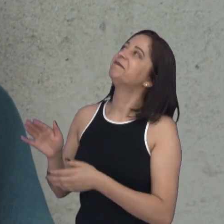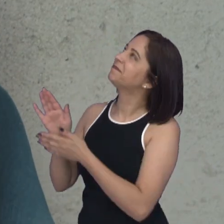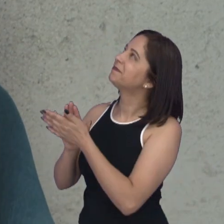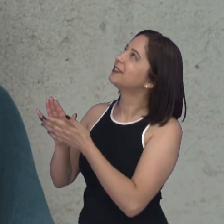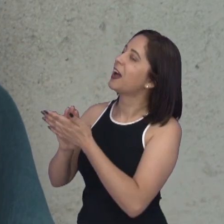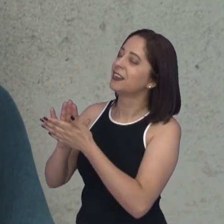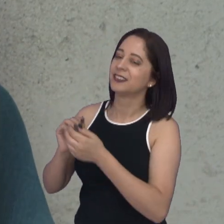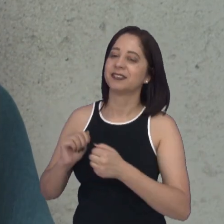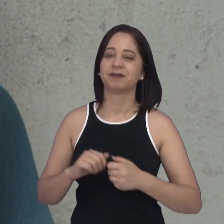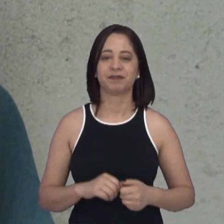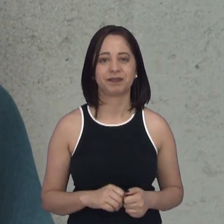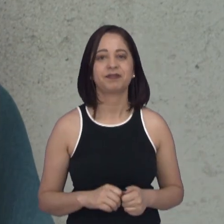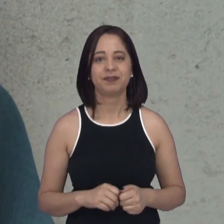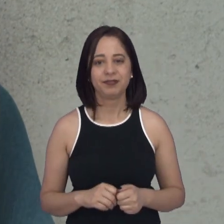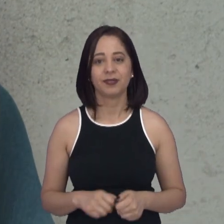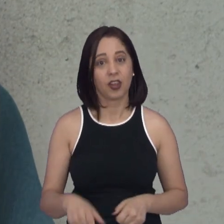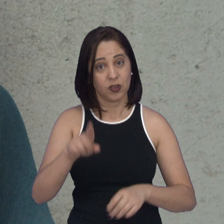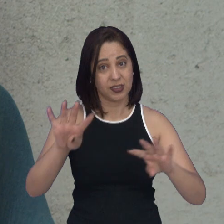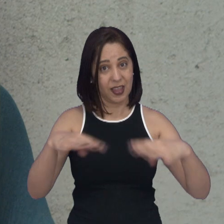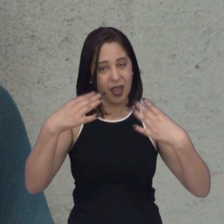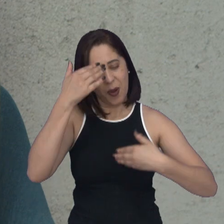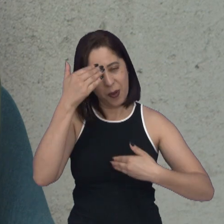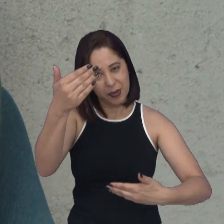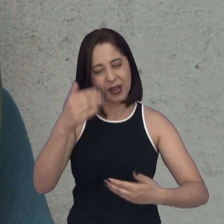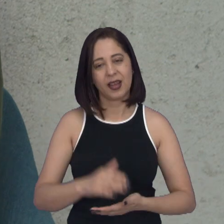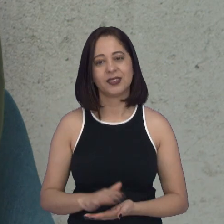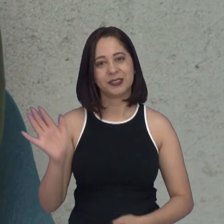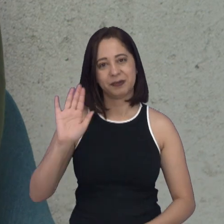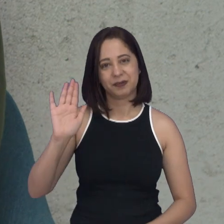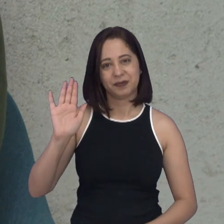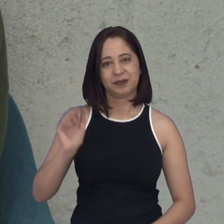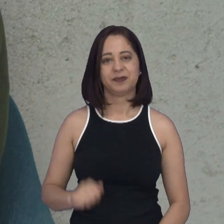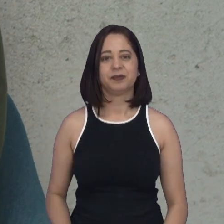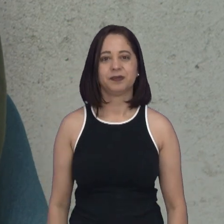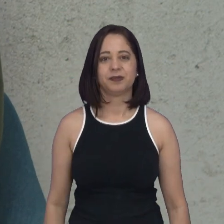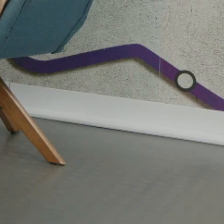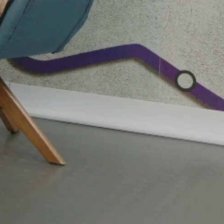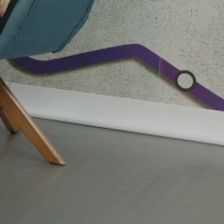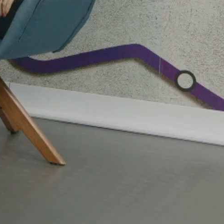e a sua participação e companhia também por aqui, viu? Te vejo no próximo. Tchau!